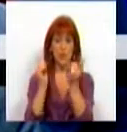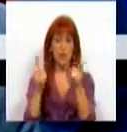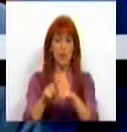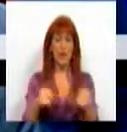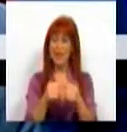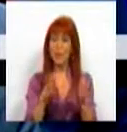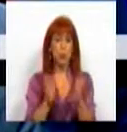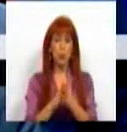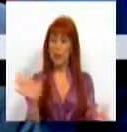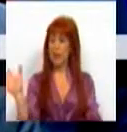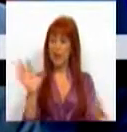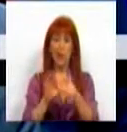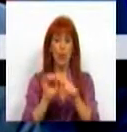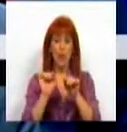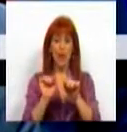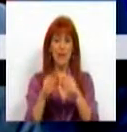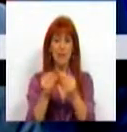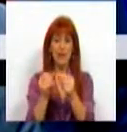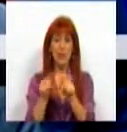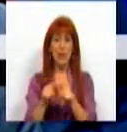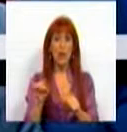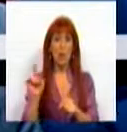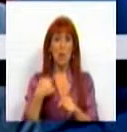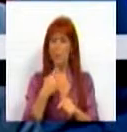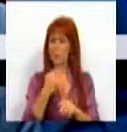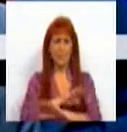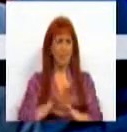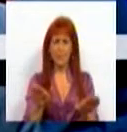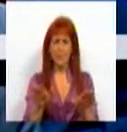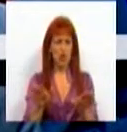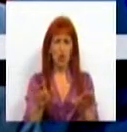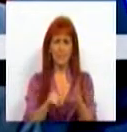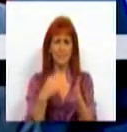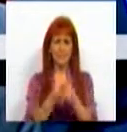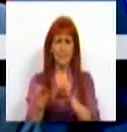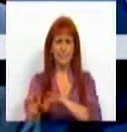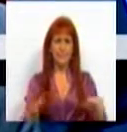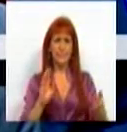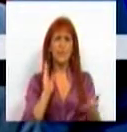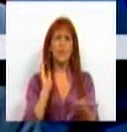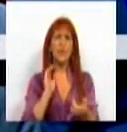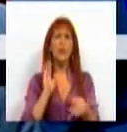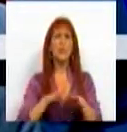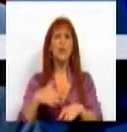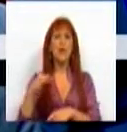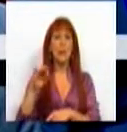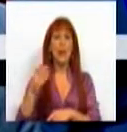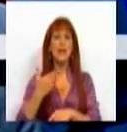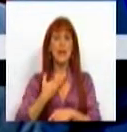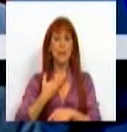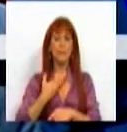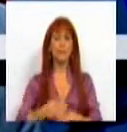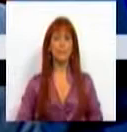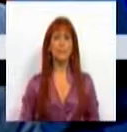e a tudo o que tem a ver com esta matéria estaremos conversados. Por último, relativamente ao Partido Social